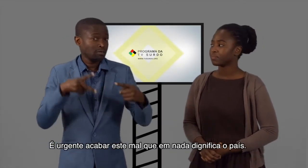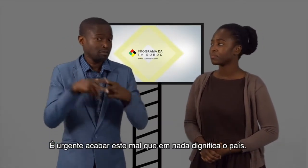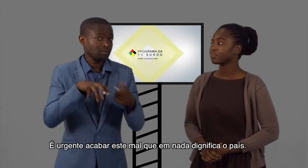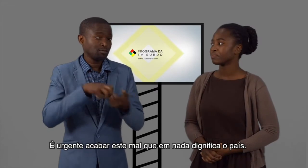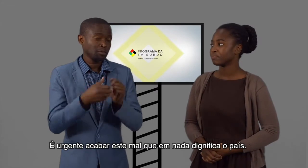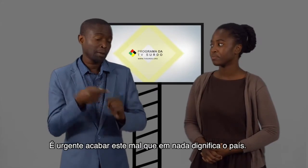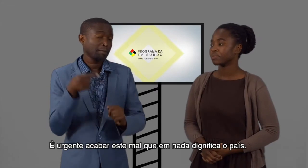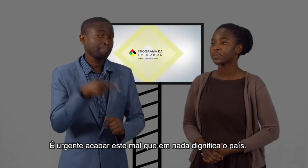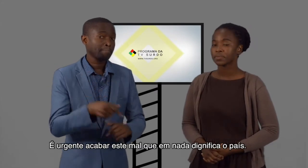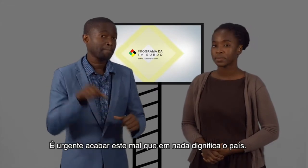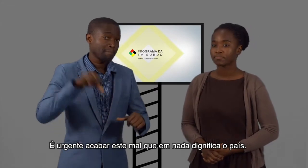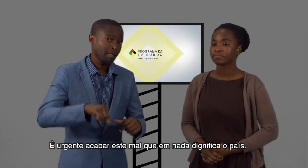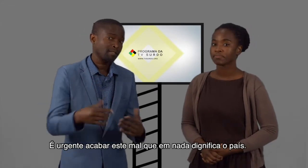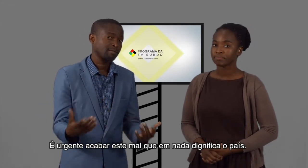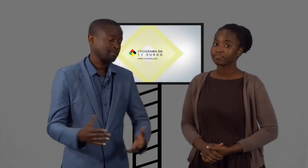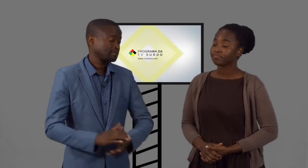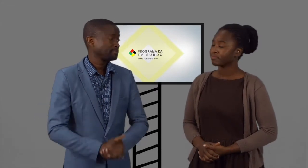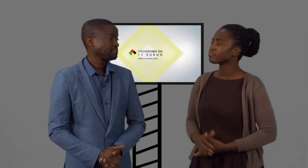dignifica o país.